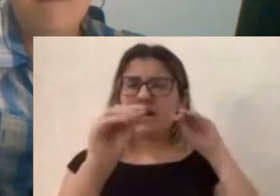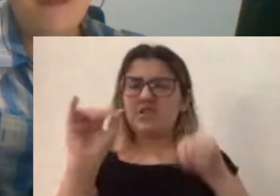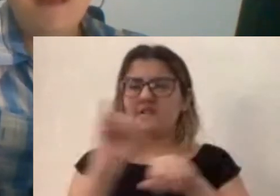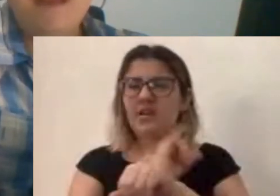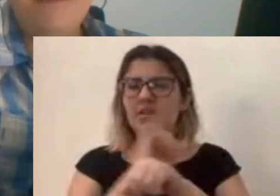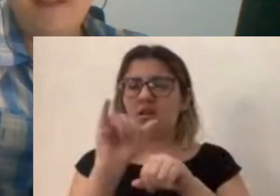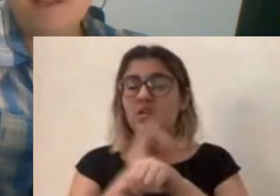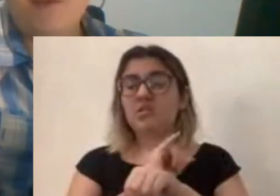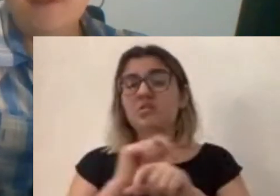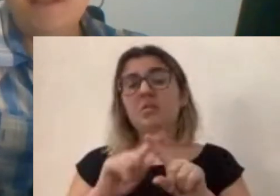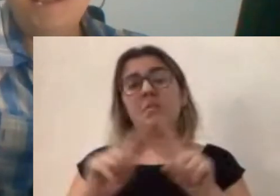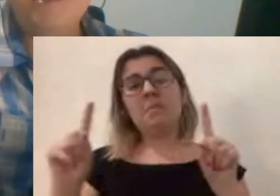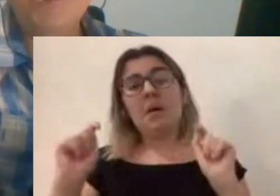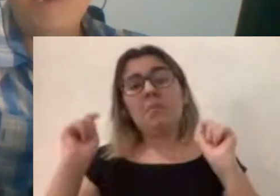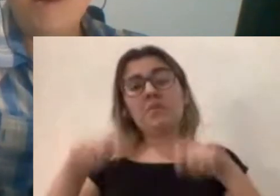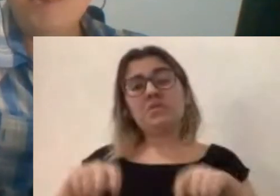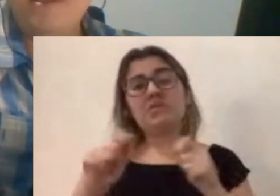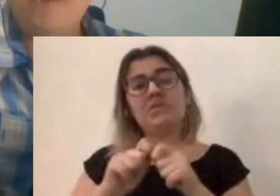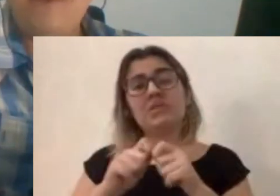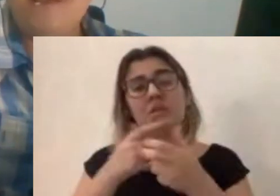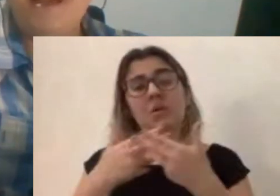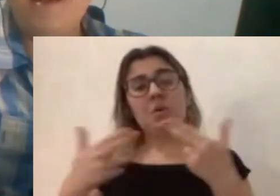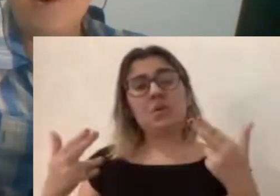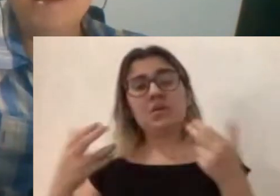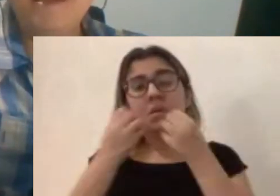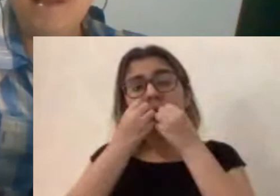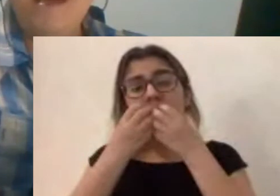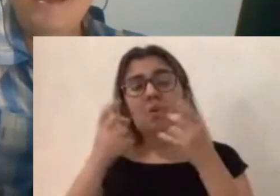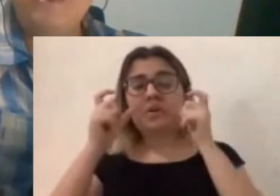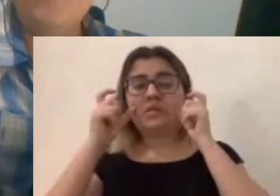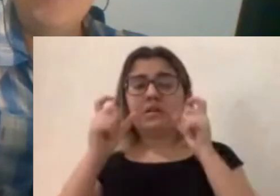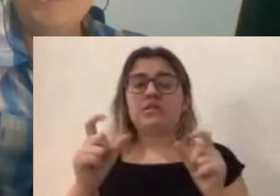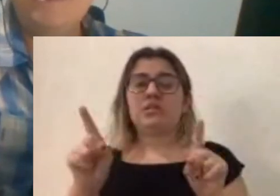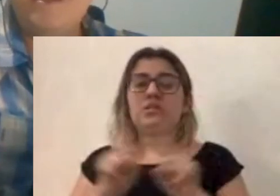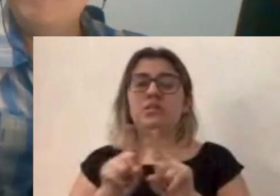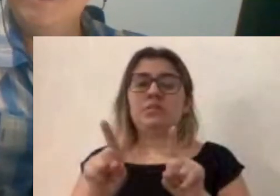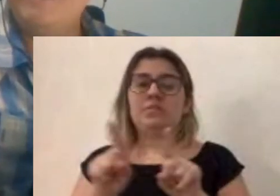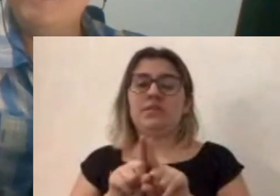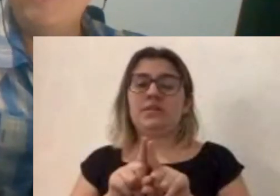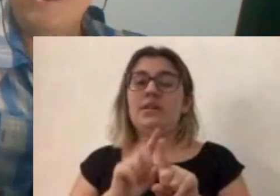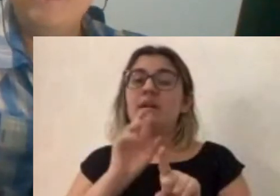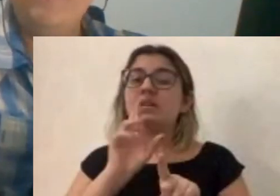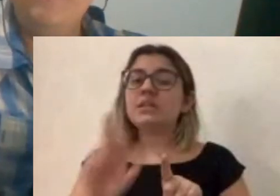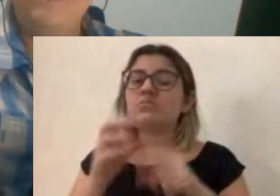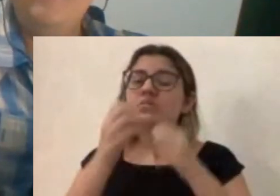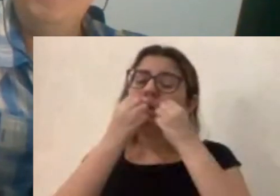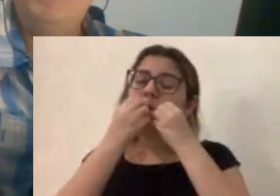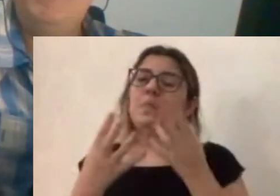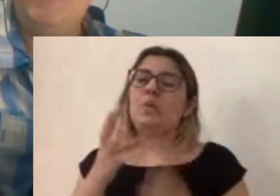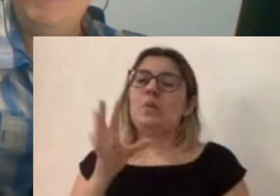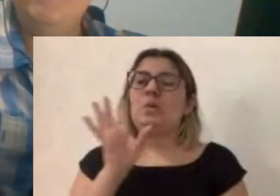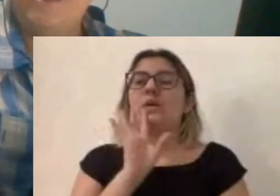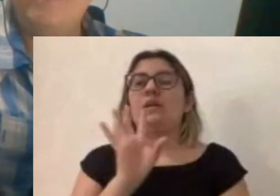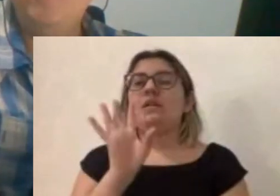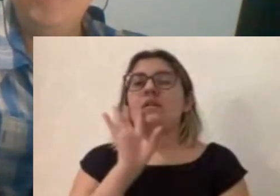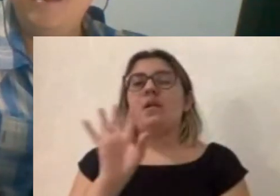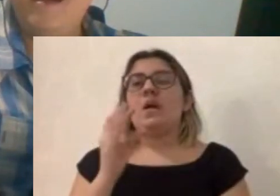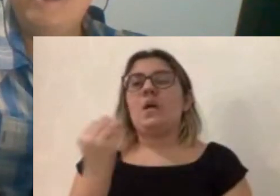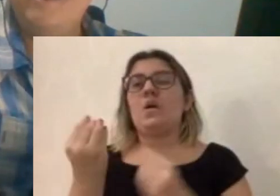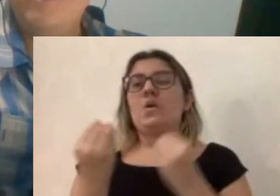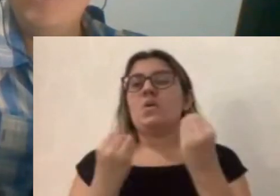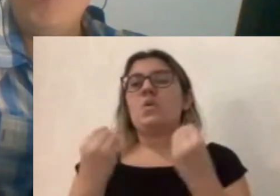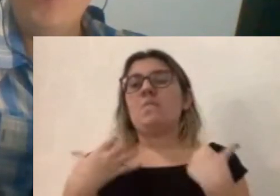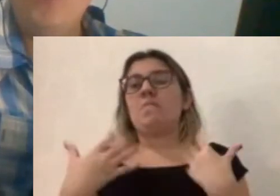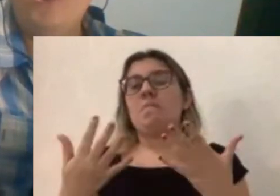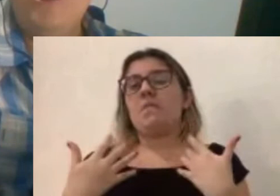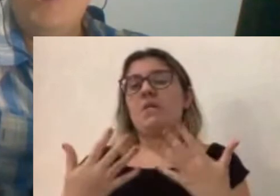especiais, e no fim das contas a gente descobre que é possível fazer coisas e que são coisas interessantes também, assim. A gente chega a resultados muito